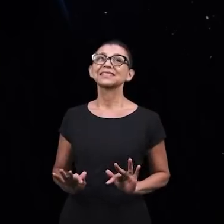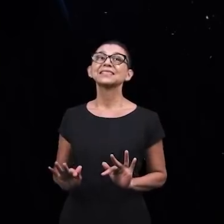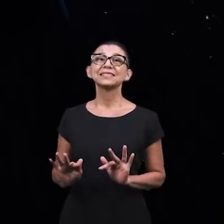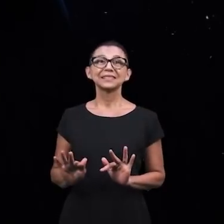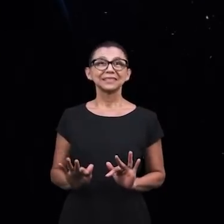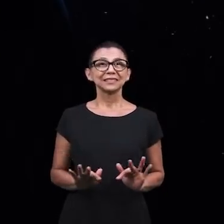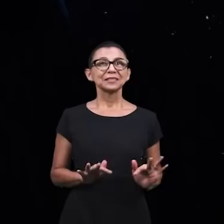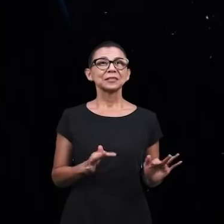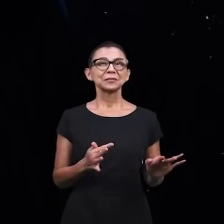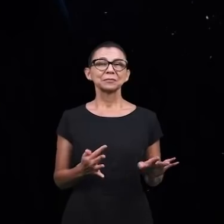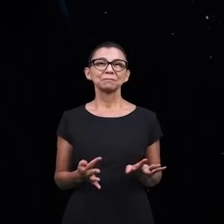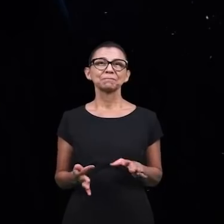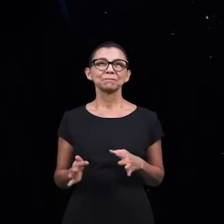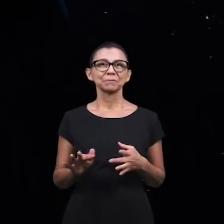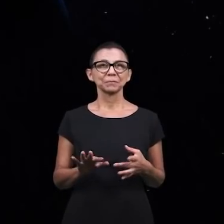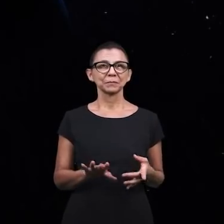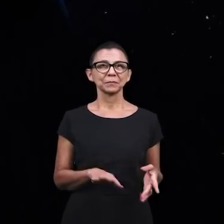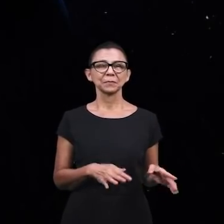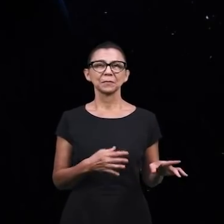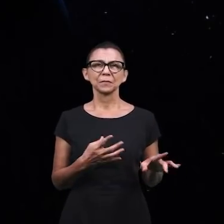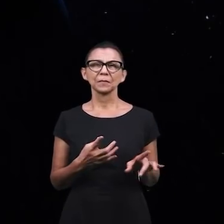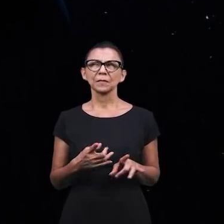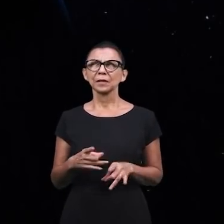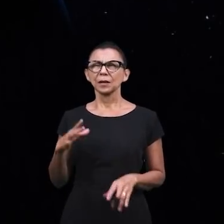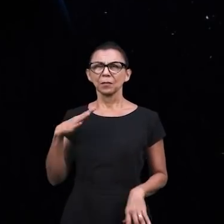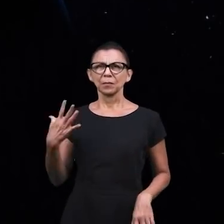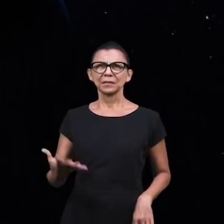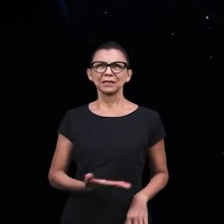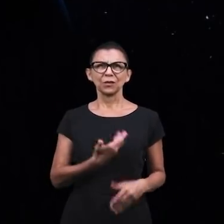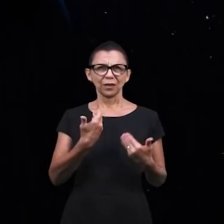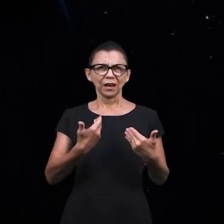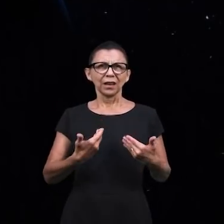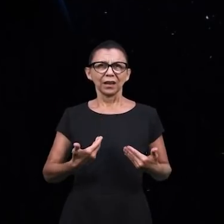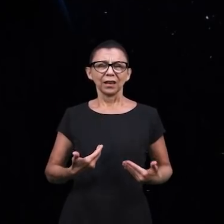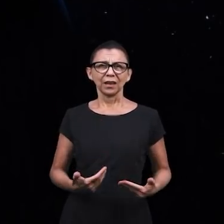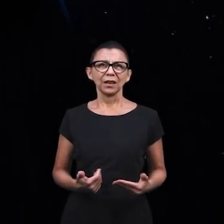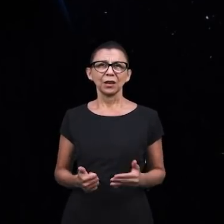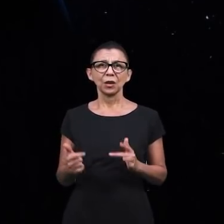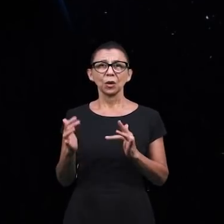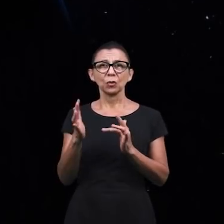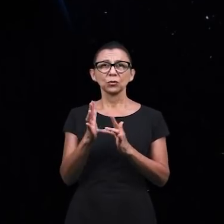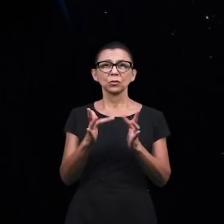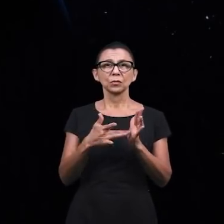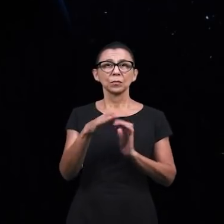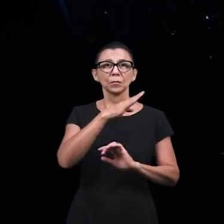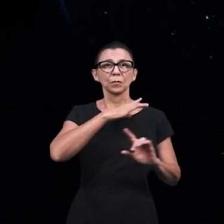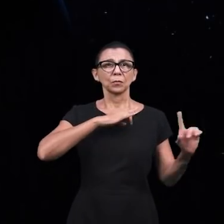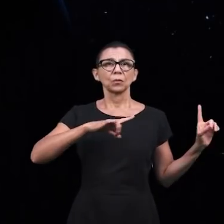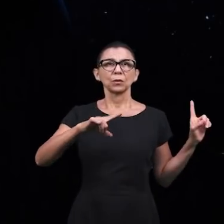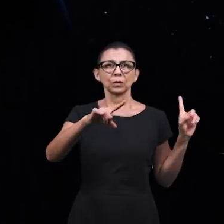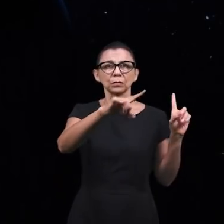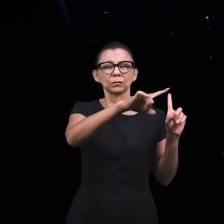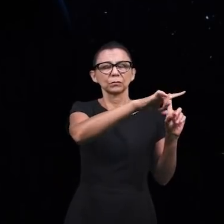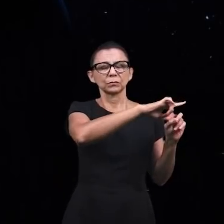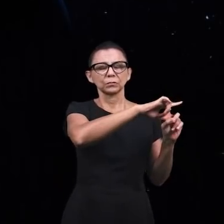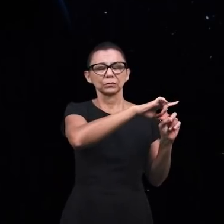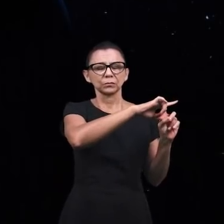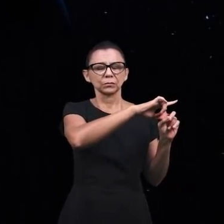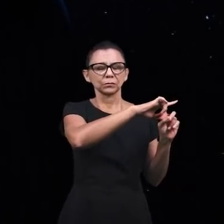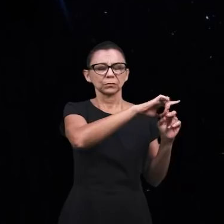feliz. Pra me encontrar, perdeu sua vida,